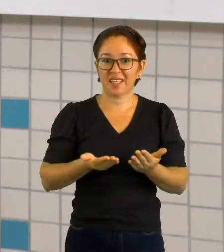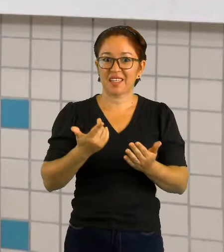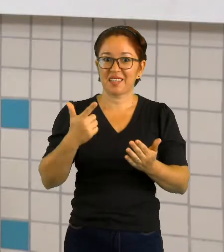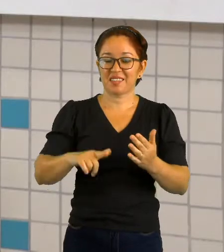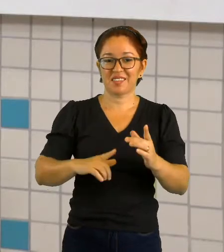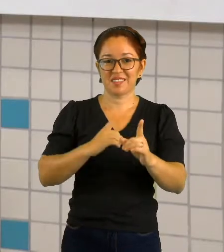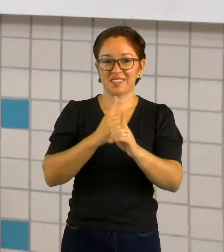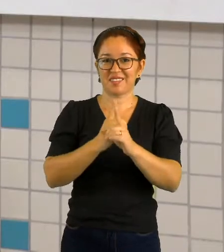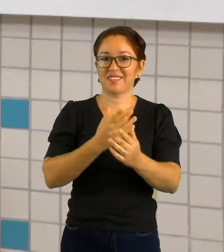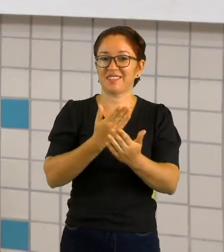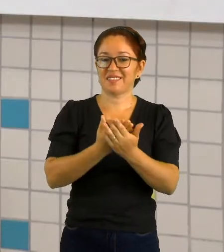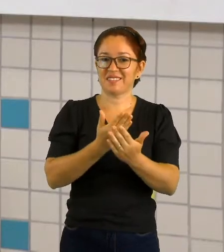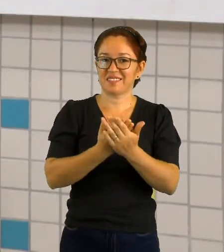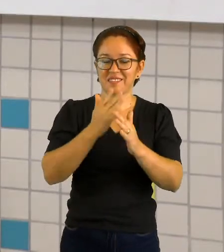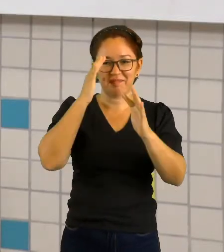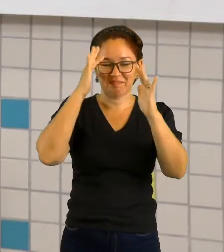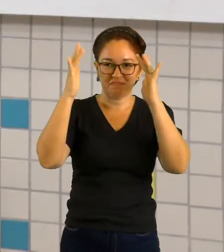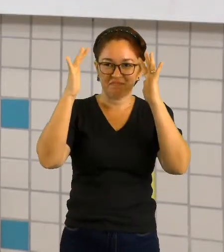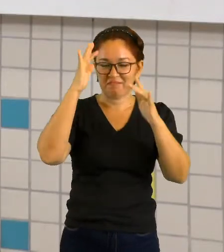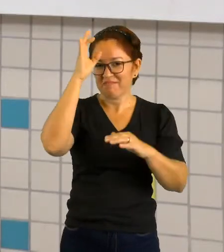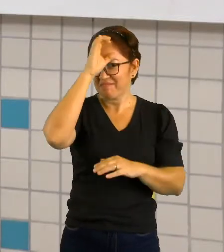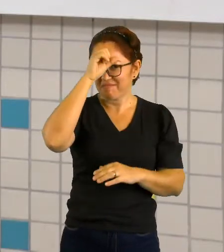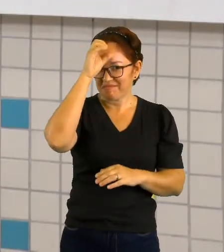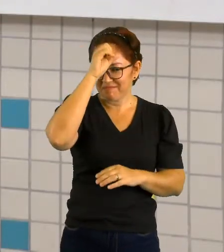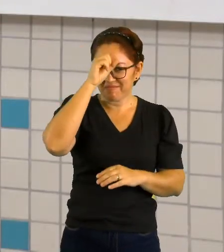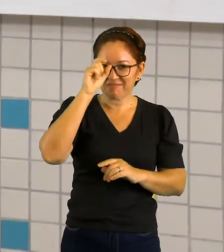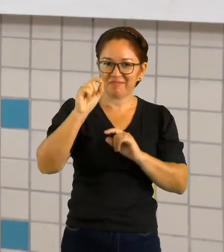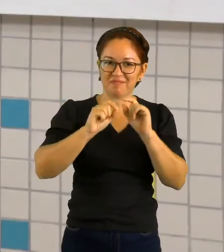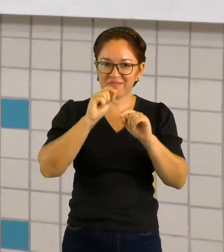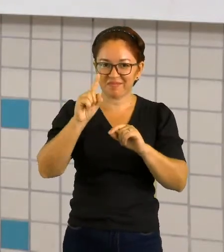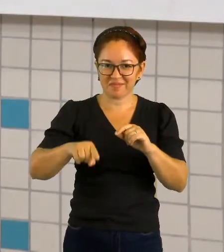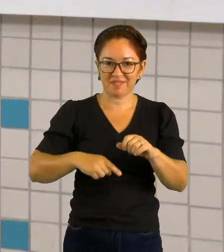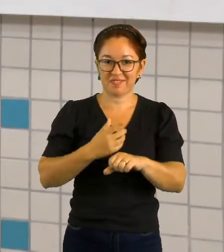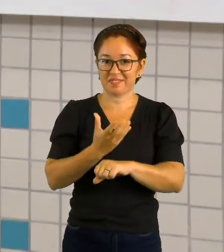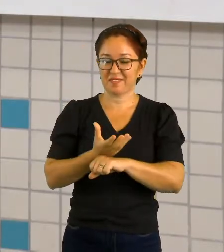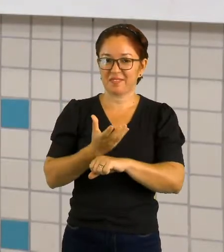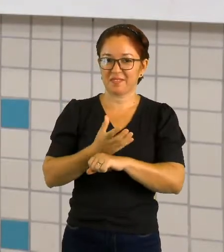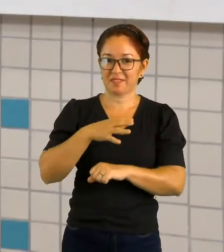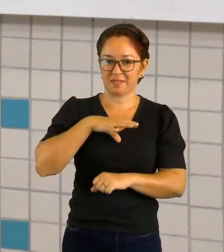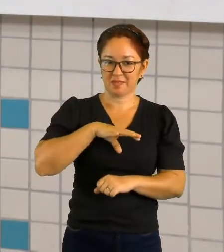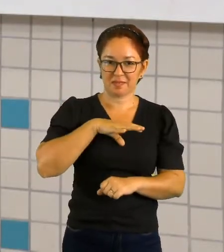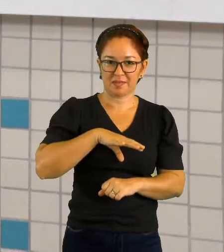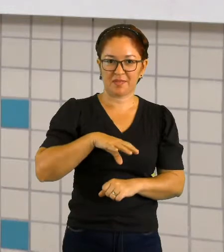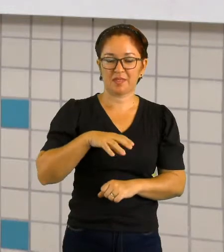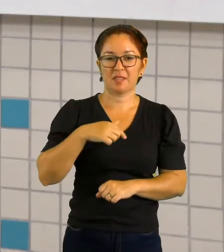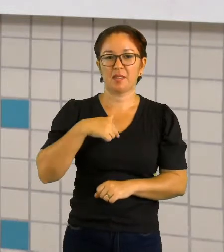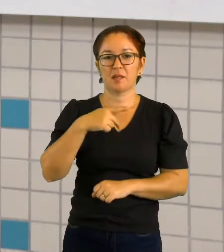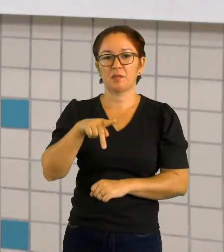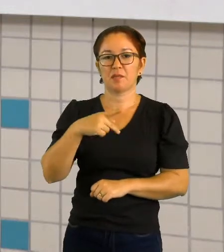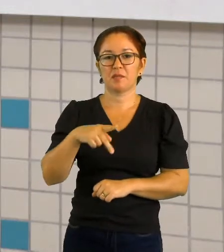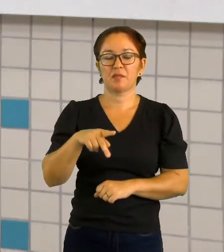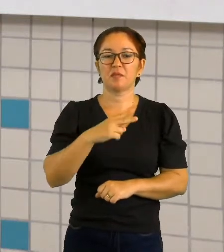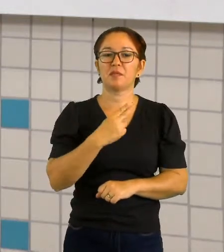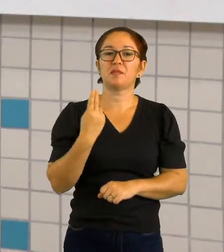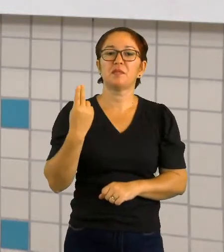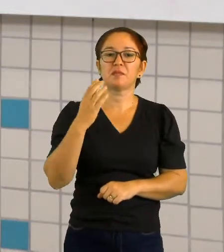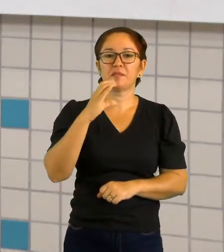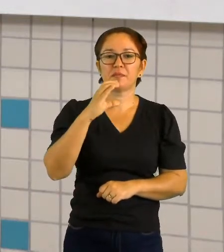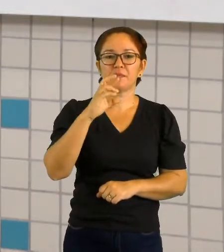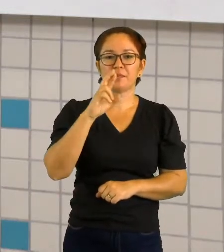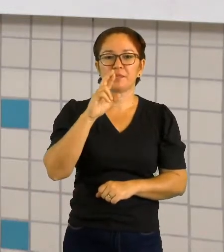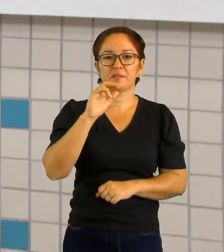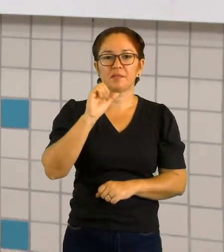reflexão do nosso componente curricular de língua portuguesa. Sou a professora Cristina Rodrigues, da